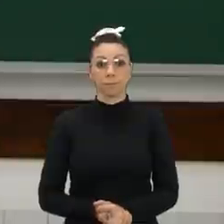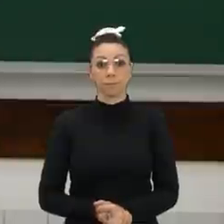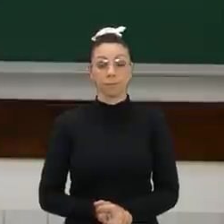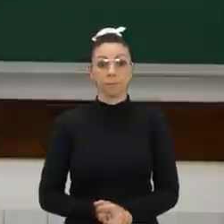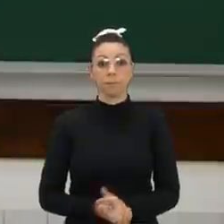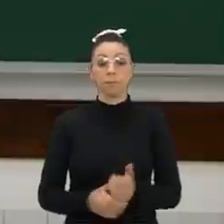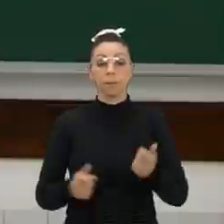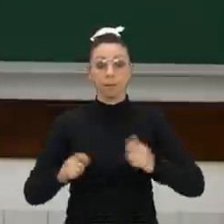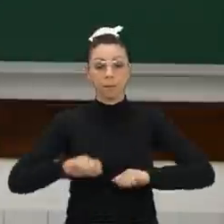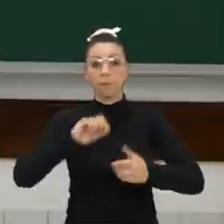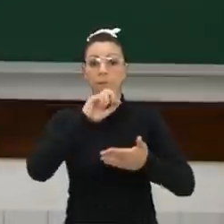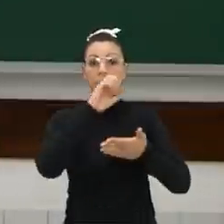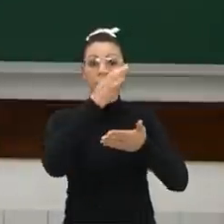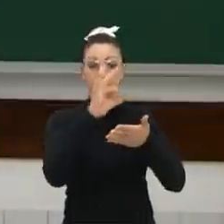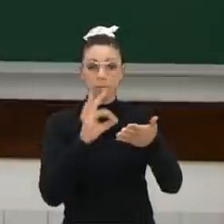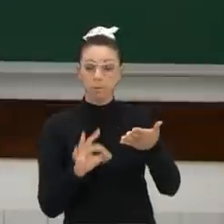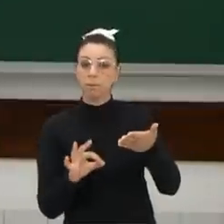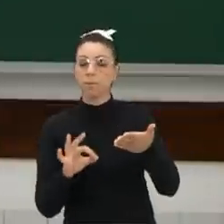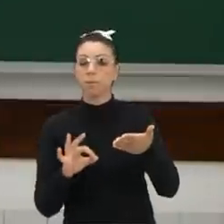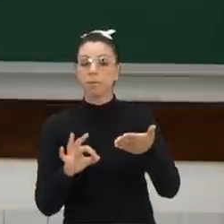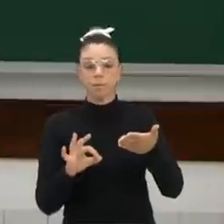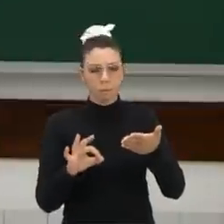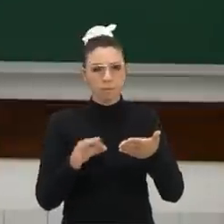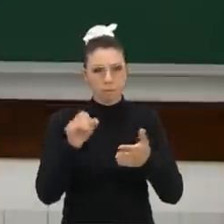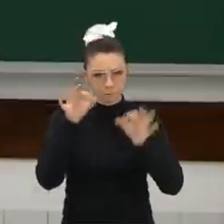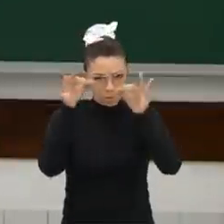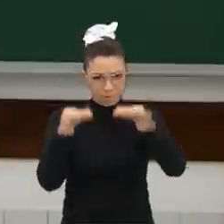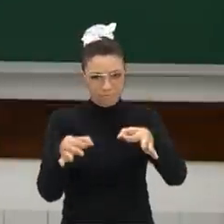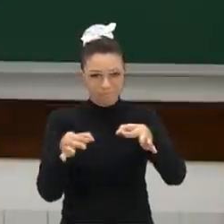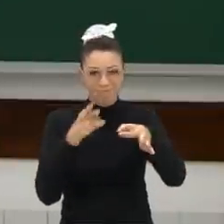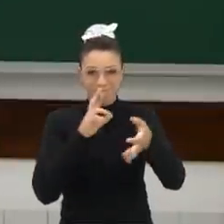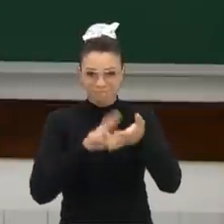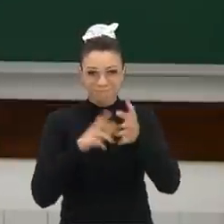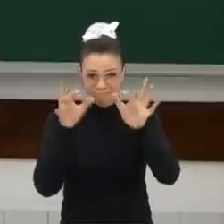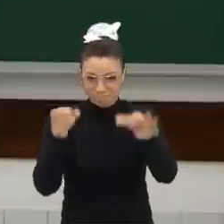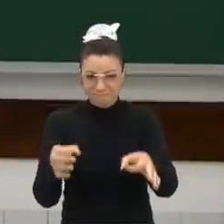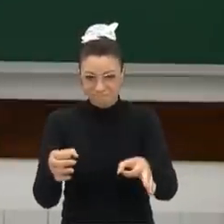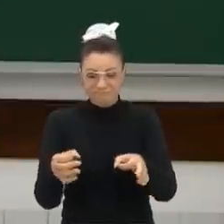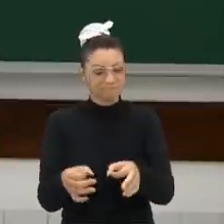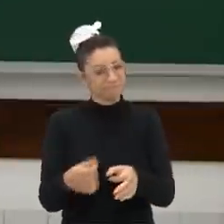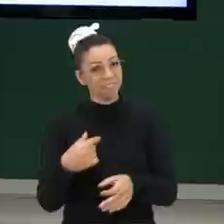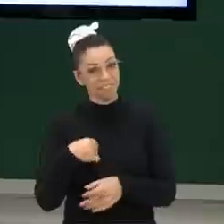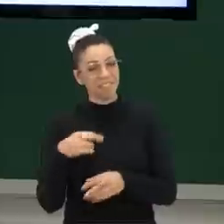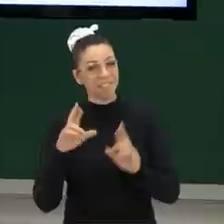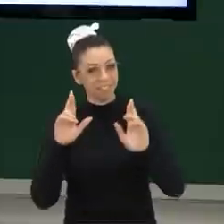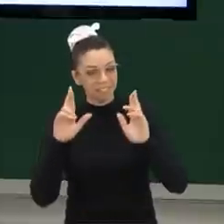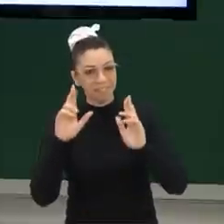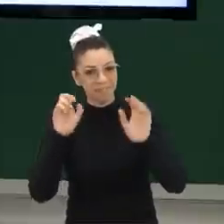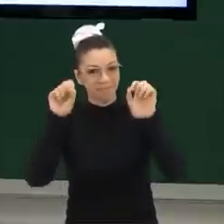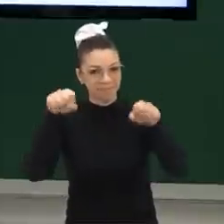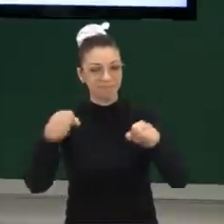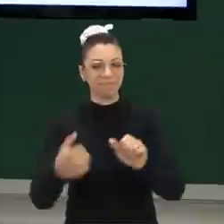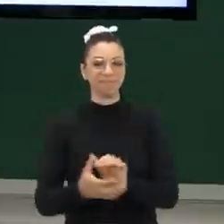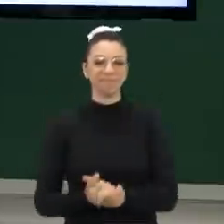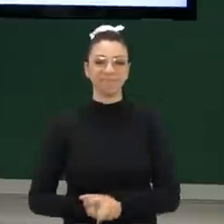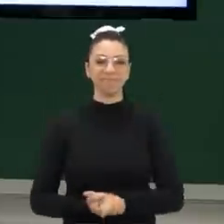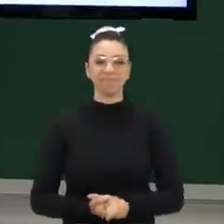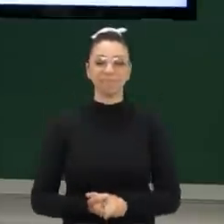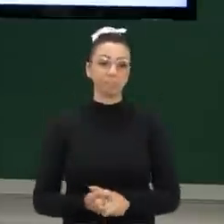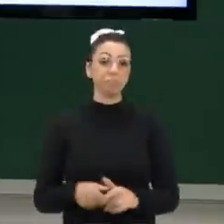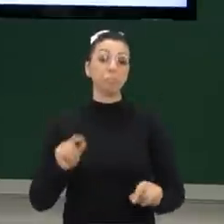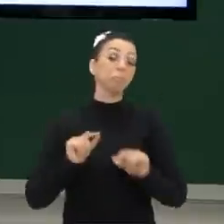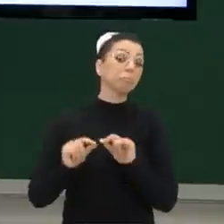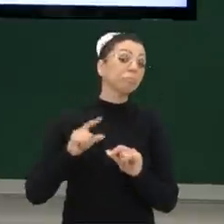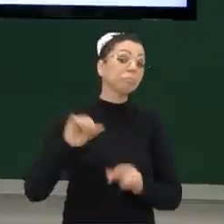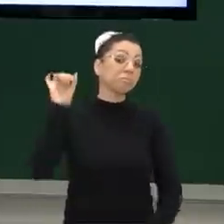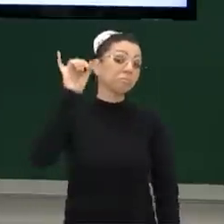Vamos conferir então o nosso quiz? Vamos ver se vocês acertaram aí? Eu tenho quase certeza que sim. Então, olha lá. O que que nós temos